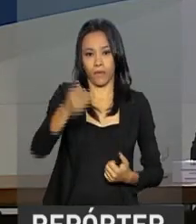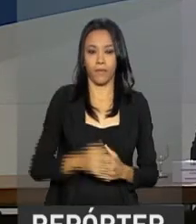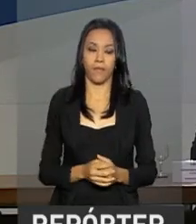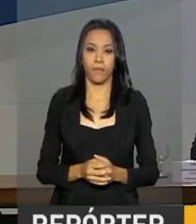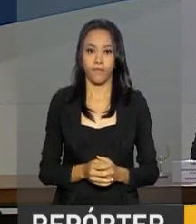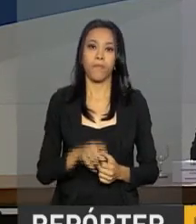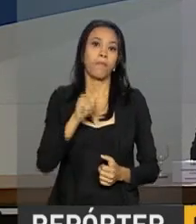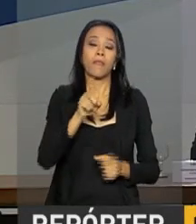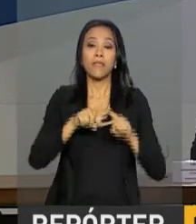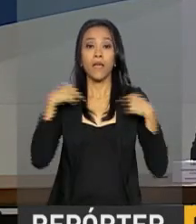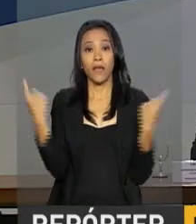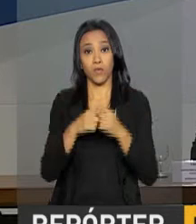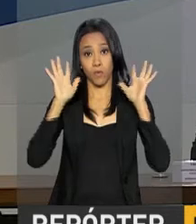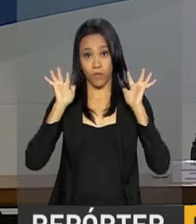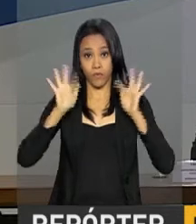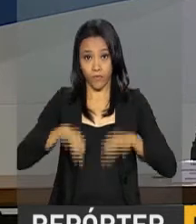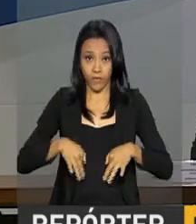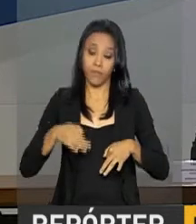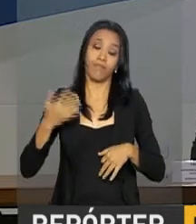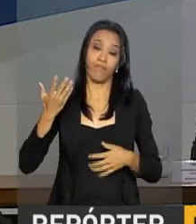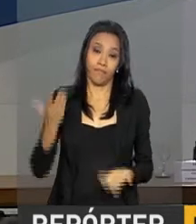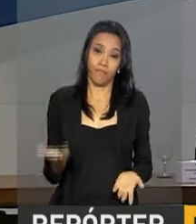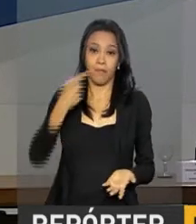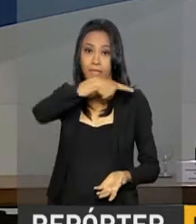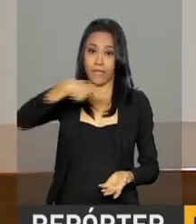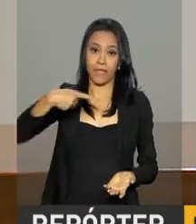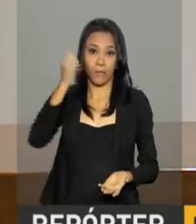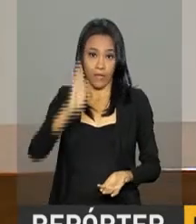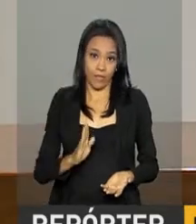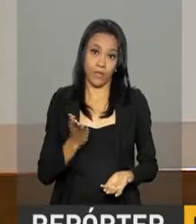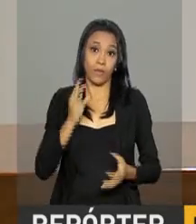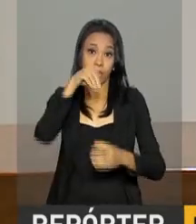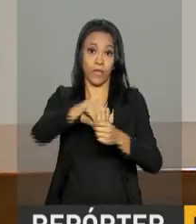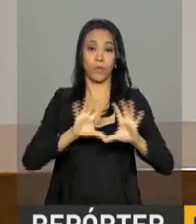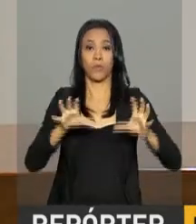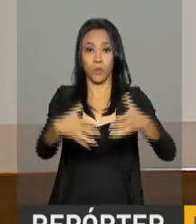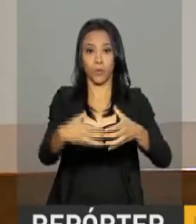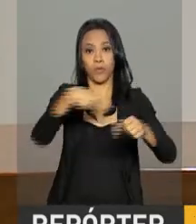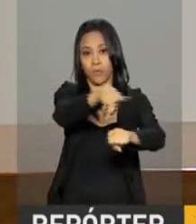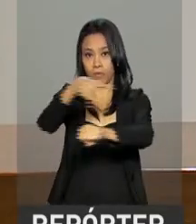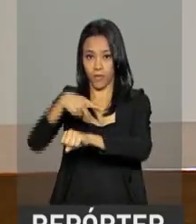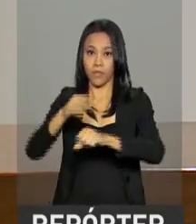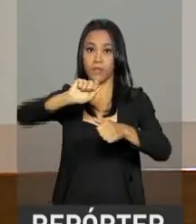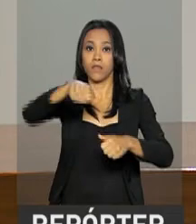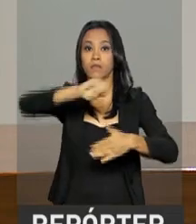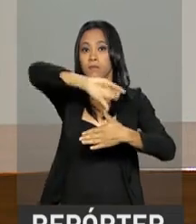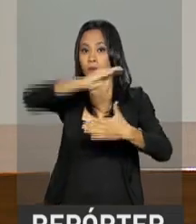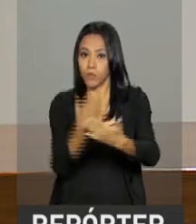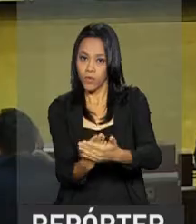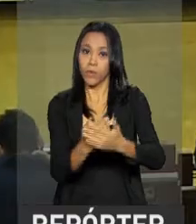a reunião marca o fim da presidência temporária do brasil no mercosul pelo rodízio o paraguai assume o cargo em